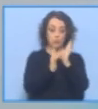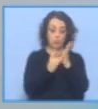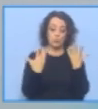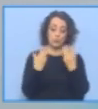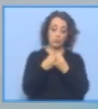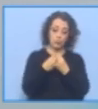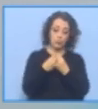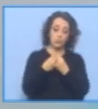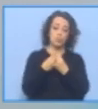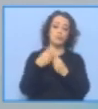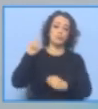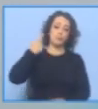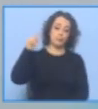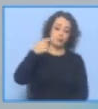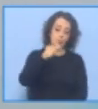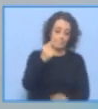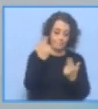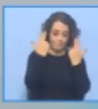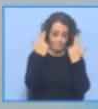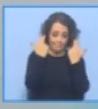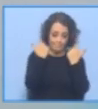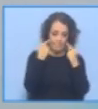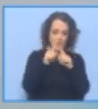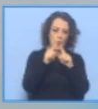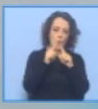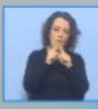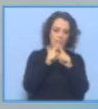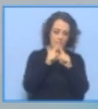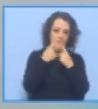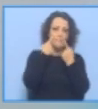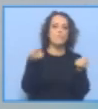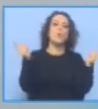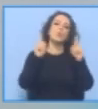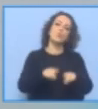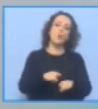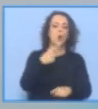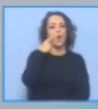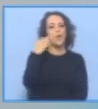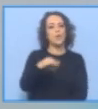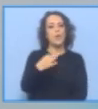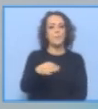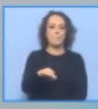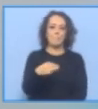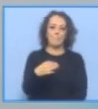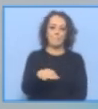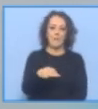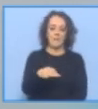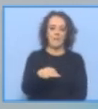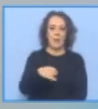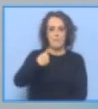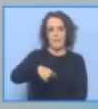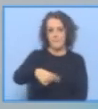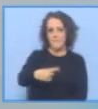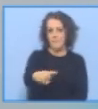e era-lhes submisso. De alguma forma dá a entender que voltaram à normalidade dos dias, não é? Mas